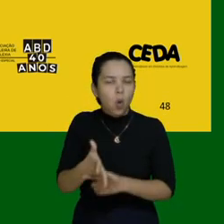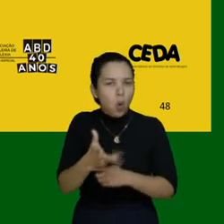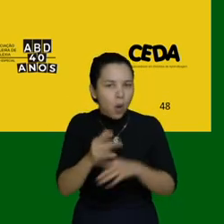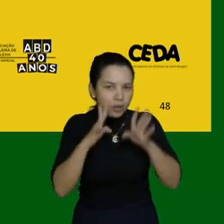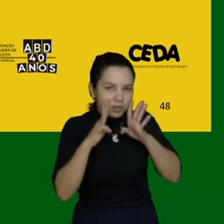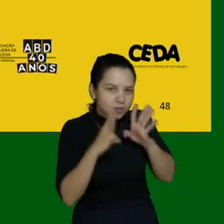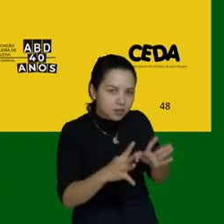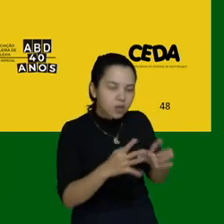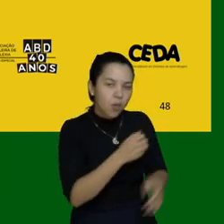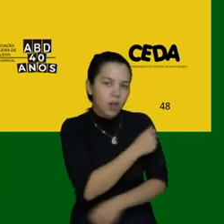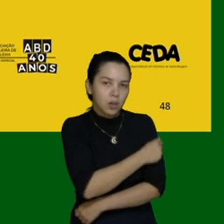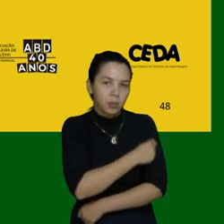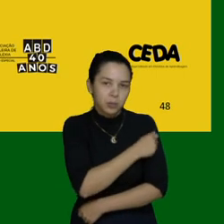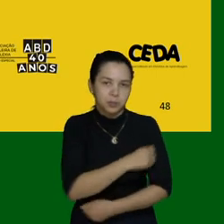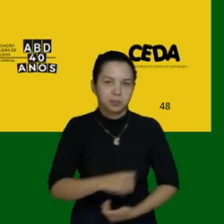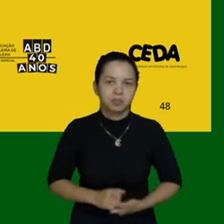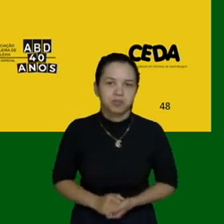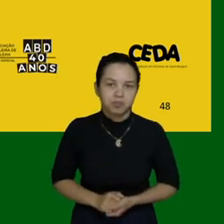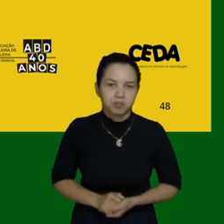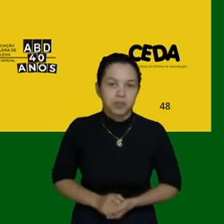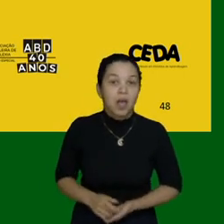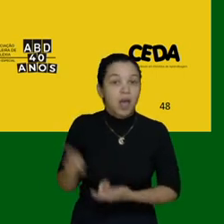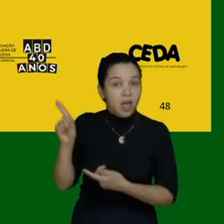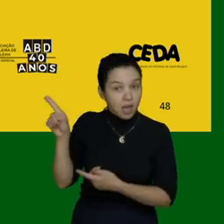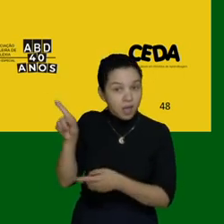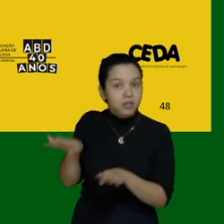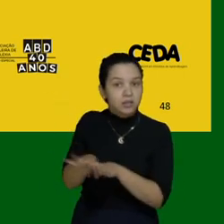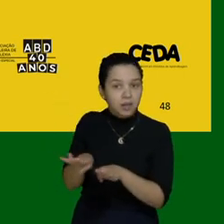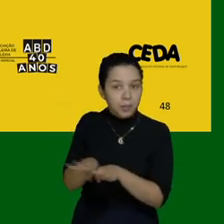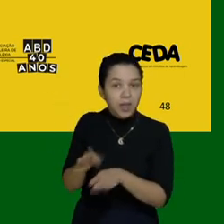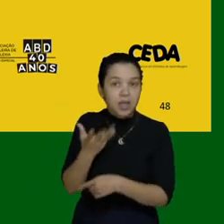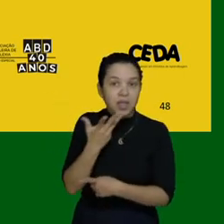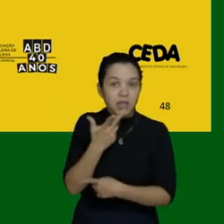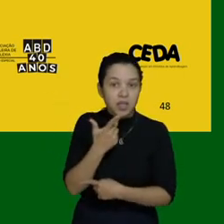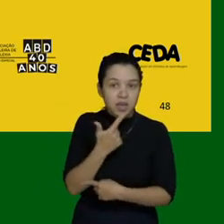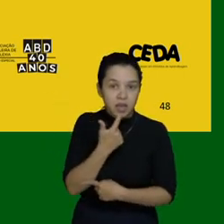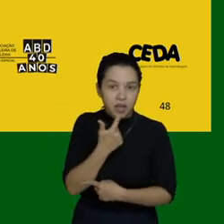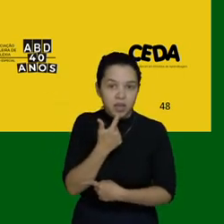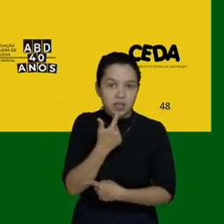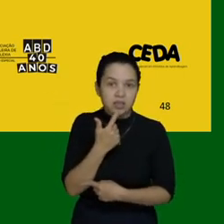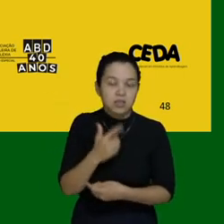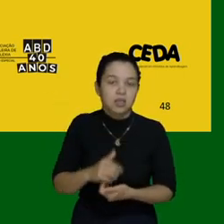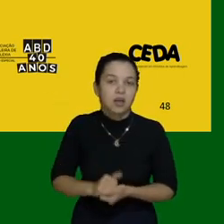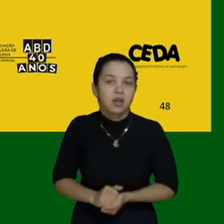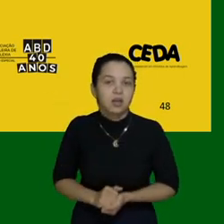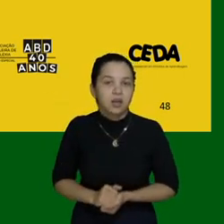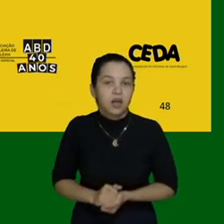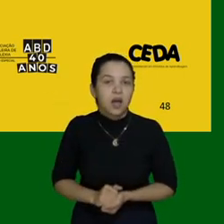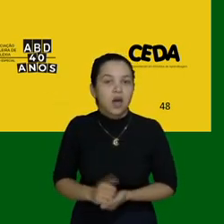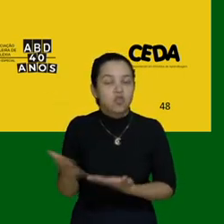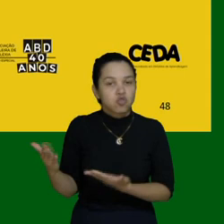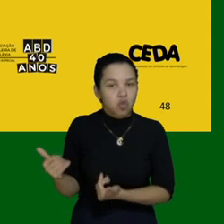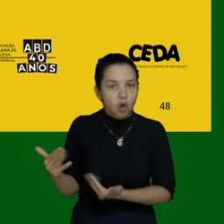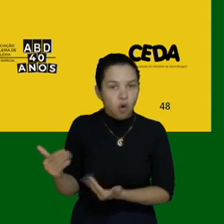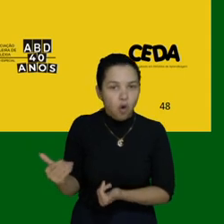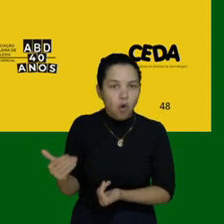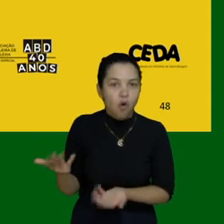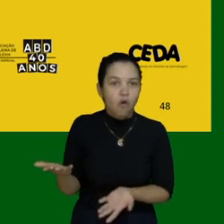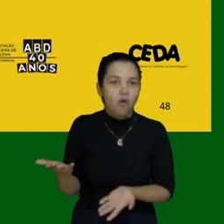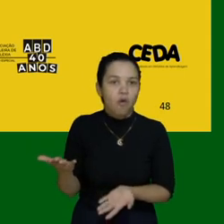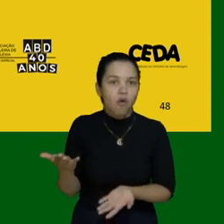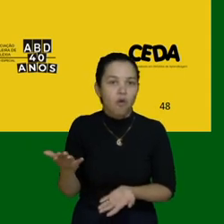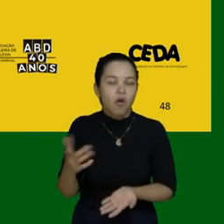maravilhoso esse aqui como eu falei para crianças que são para adolescentes que se identificam mais com a questão da